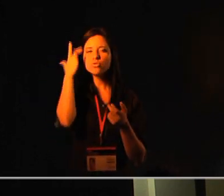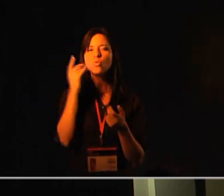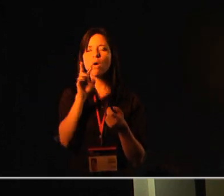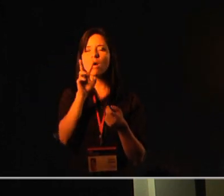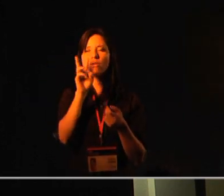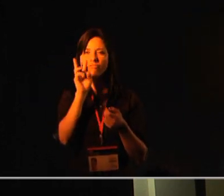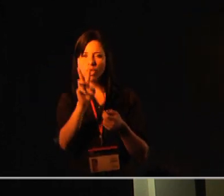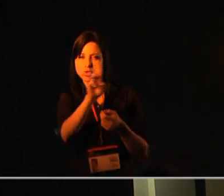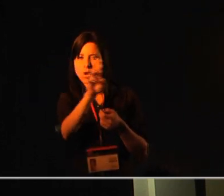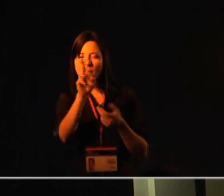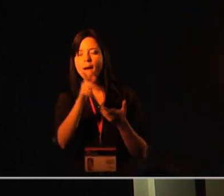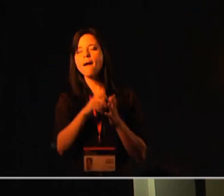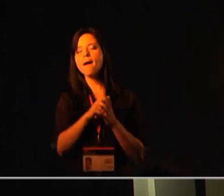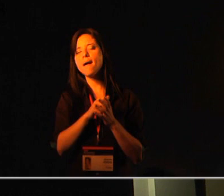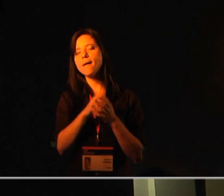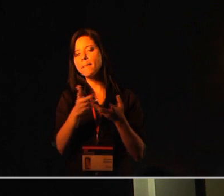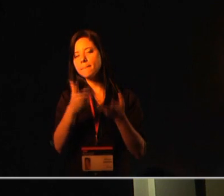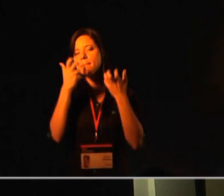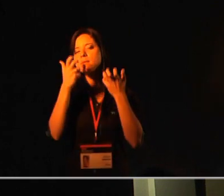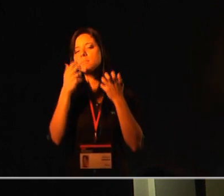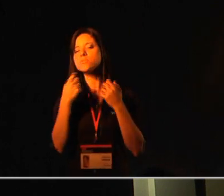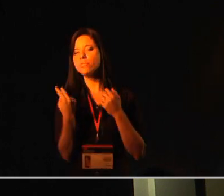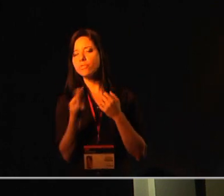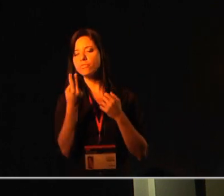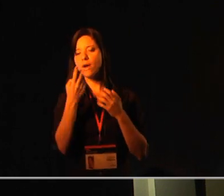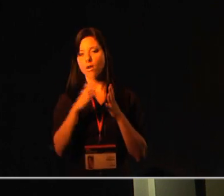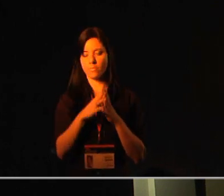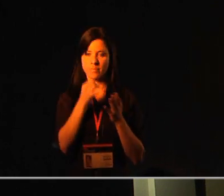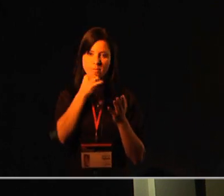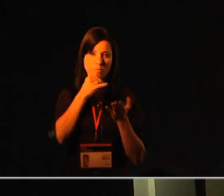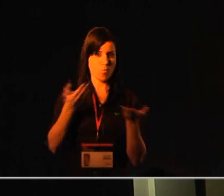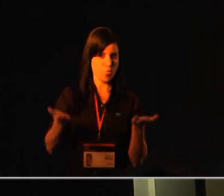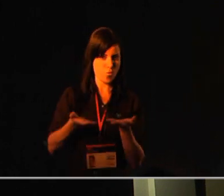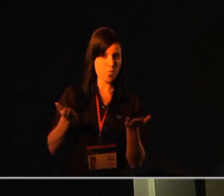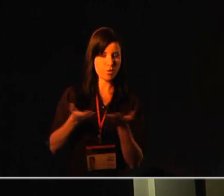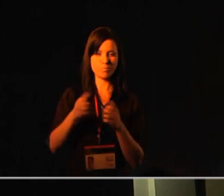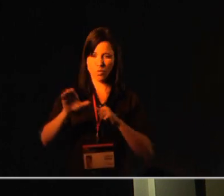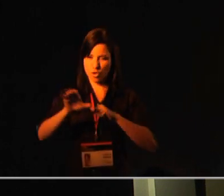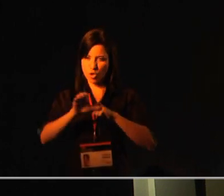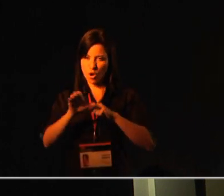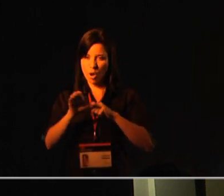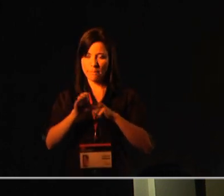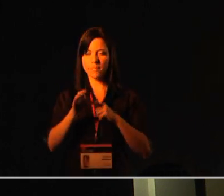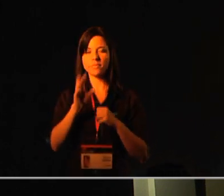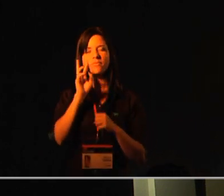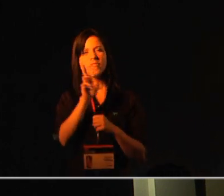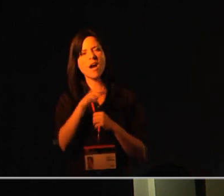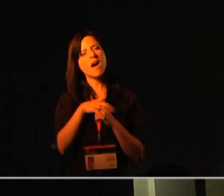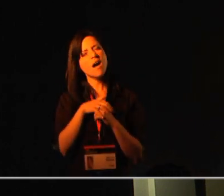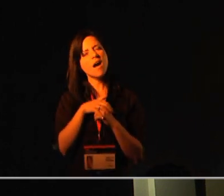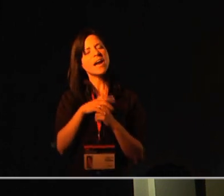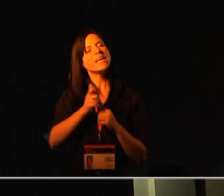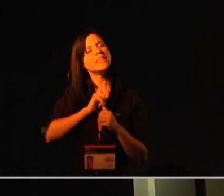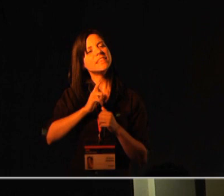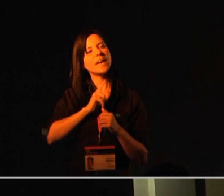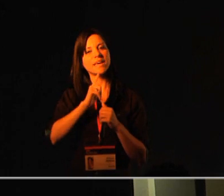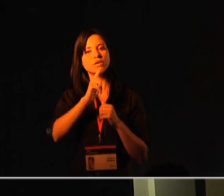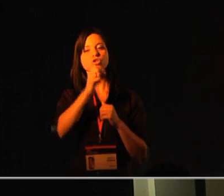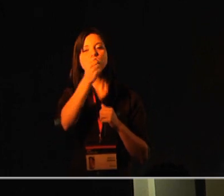valor, né? Pelo nome, vocês perceberam já que hoje em dia shopping center acabou em sorveterias, que agora eles chamam de